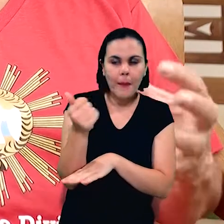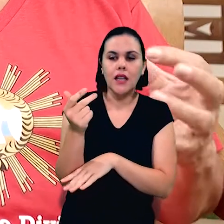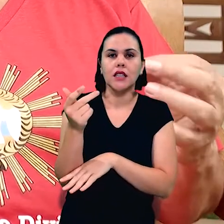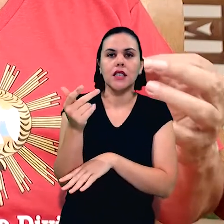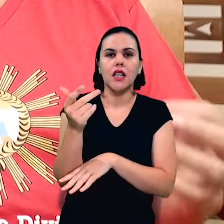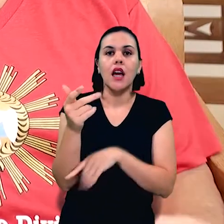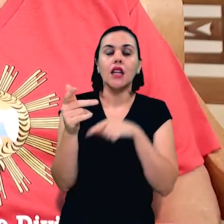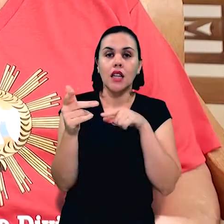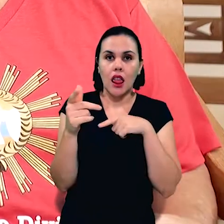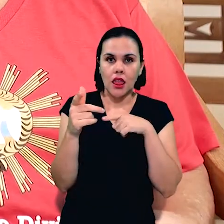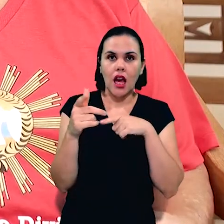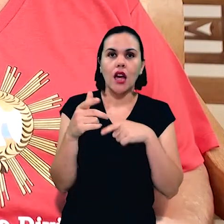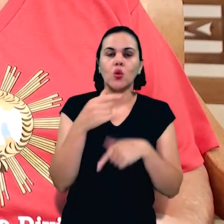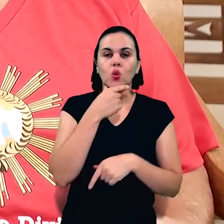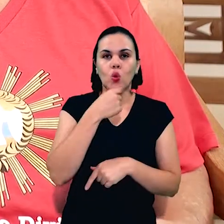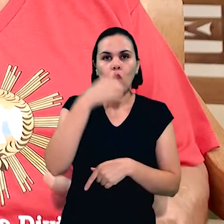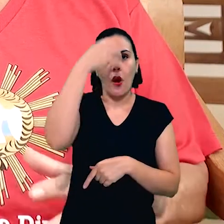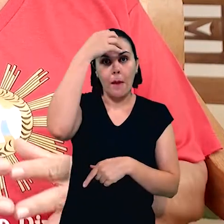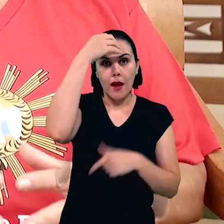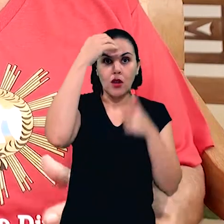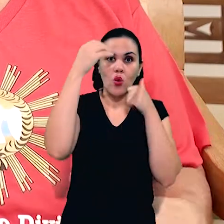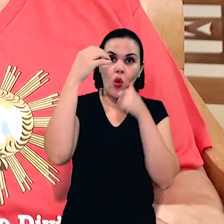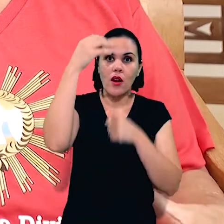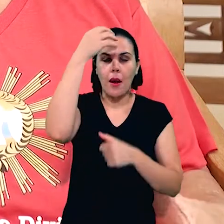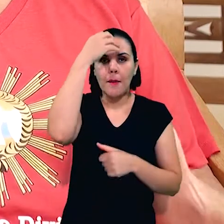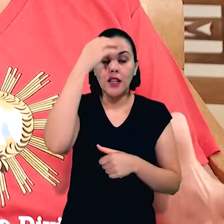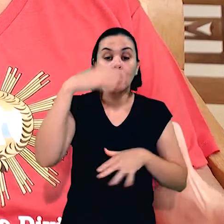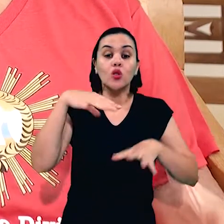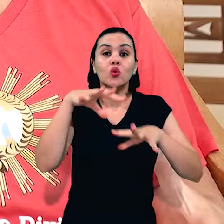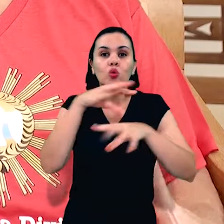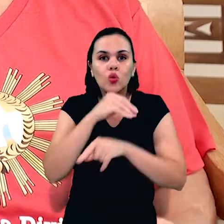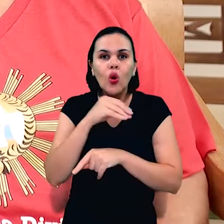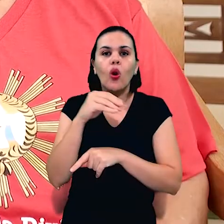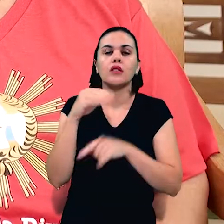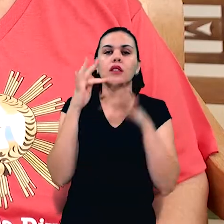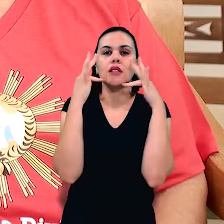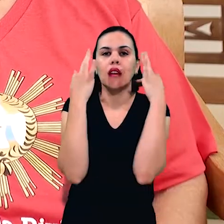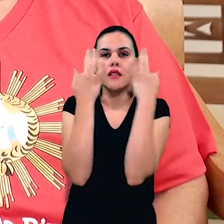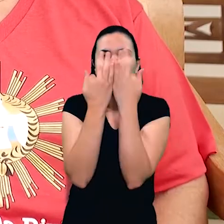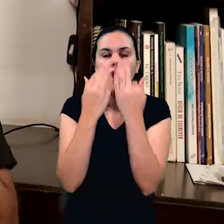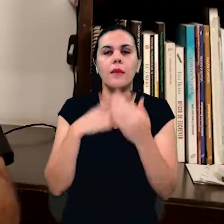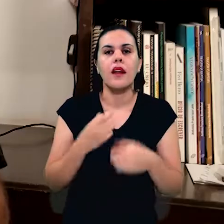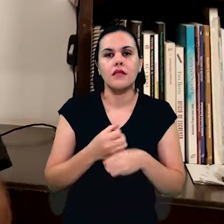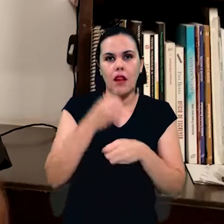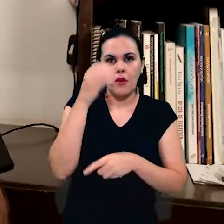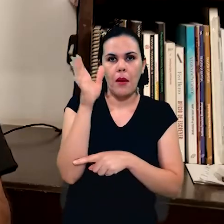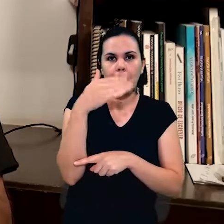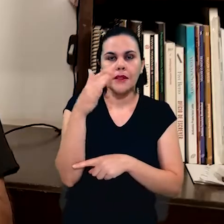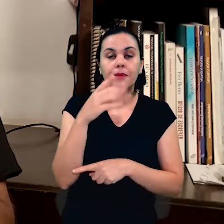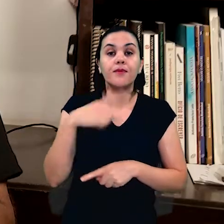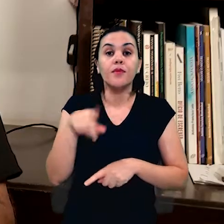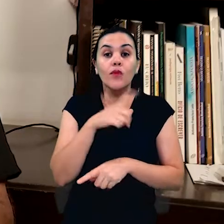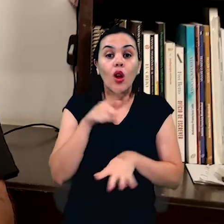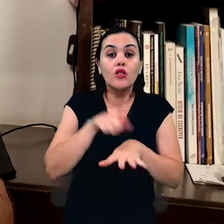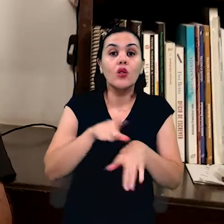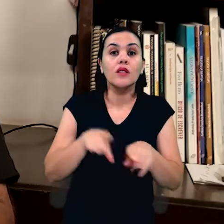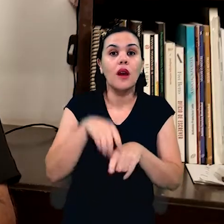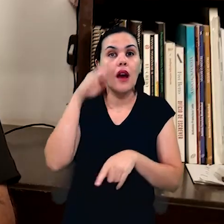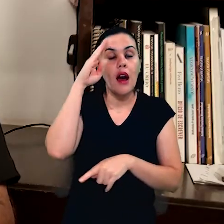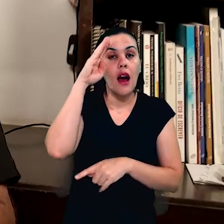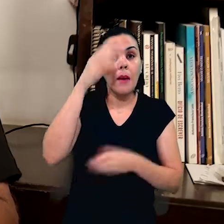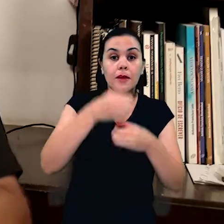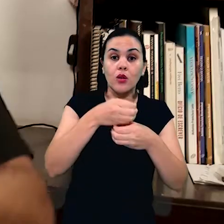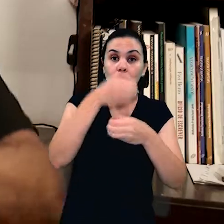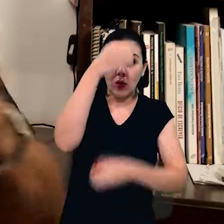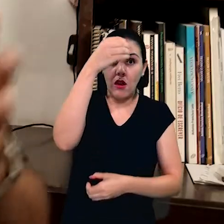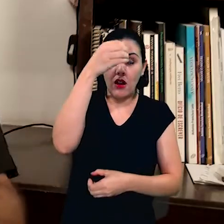príncipe, ao imperador, à imperatriz, mas todas as famílias carregam uma bandeira. Nós incluímos também o capitão do mastro, que é aquela